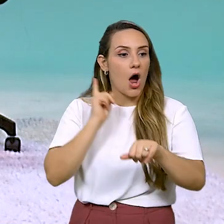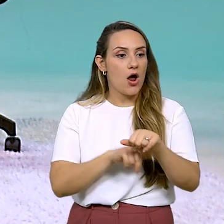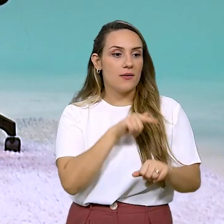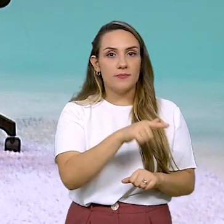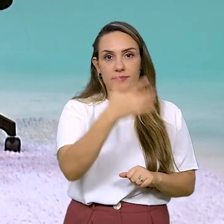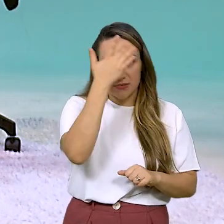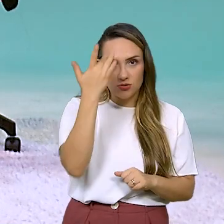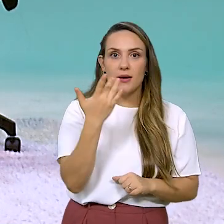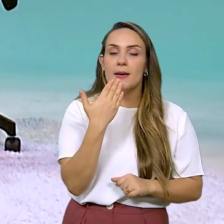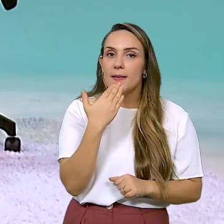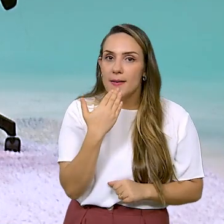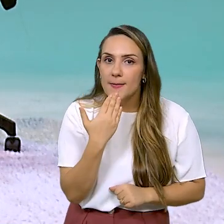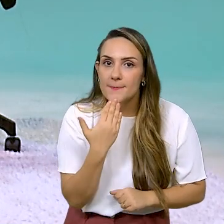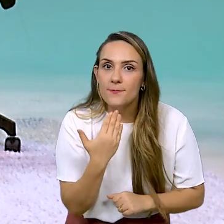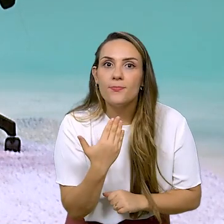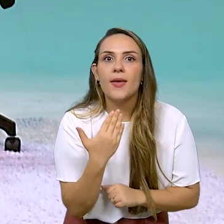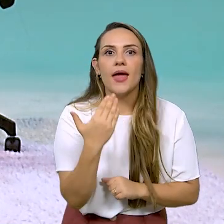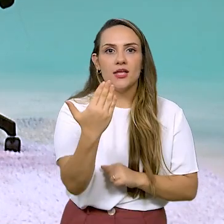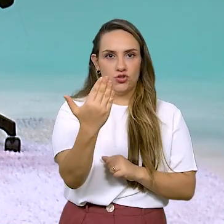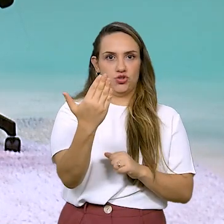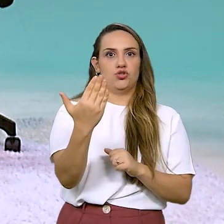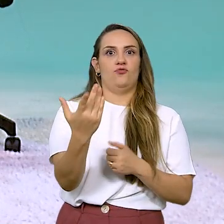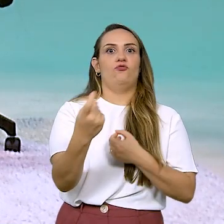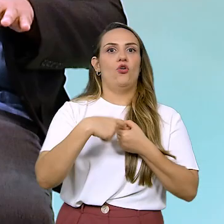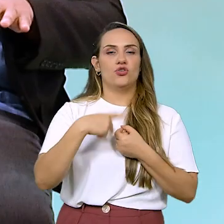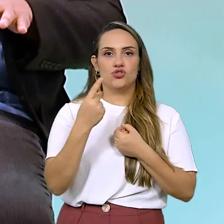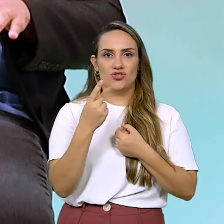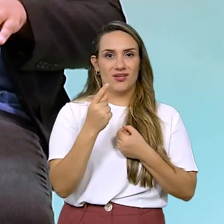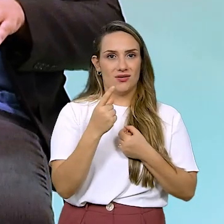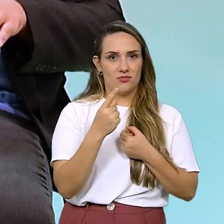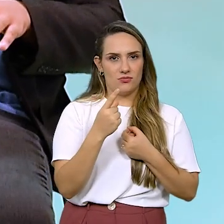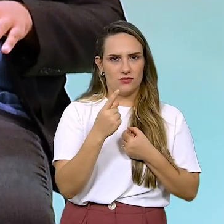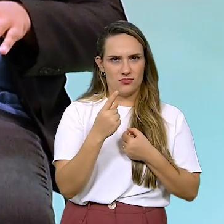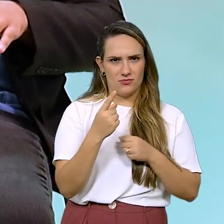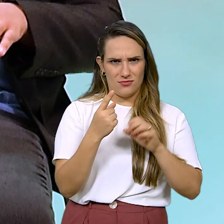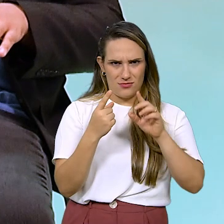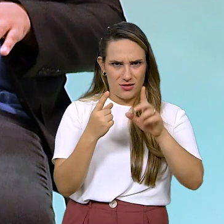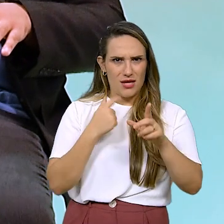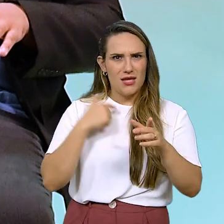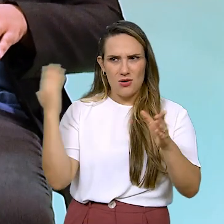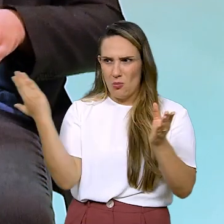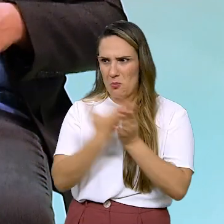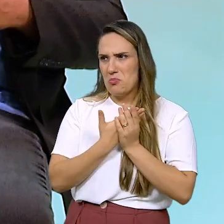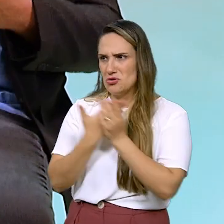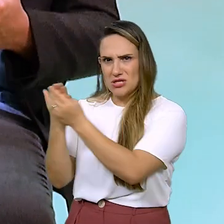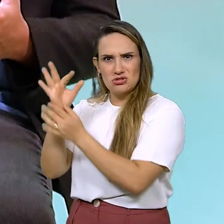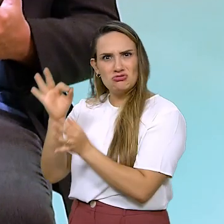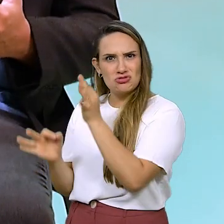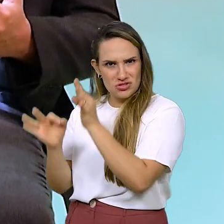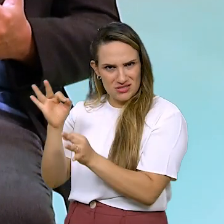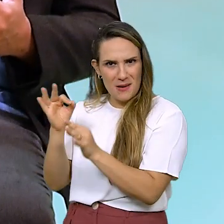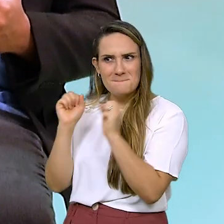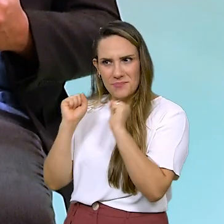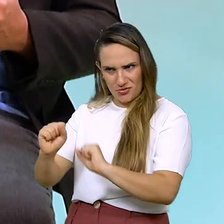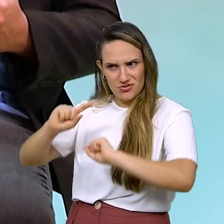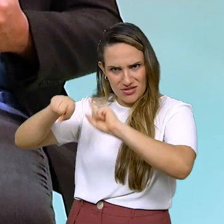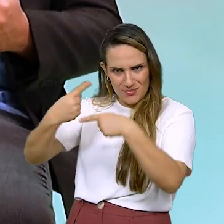que a gente já queimou a via administrativa. Então, a gente não vai poder, depois que entrou com a ação judicial sobre aquilo, recolher